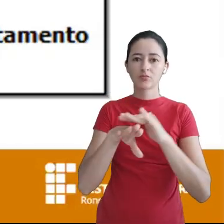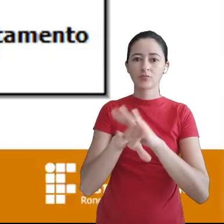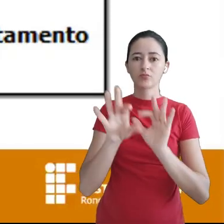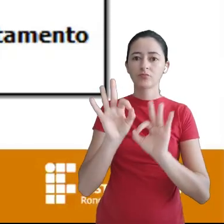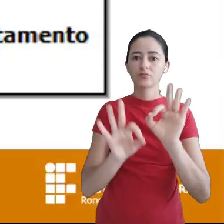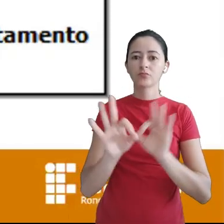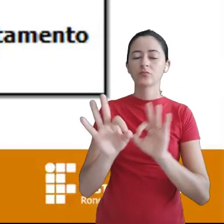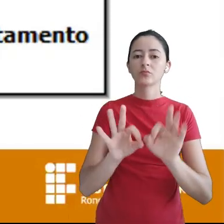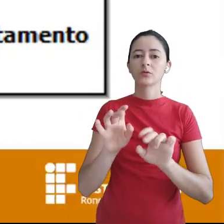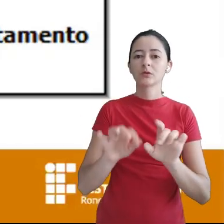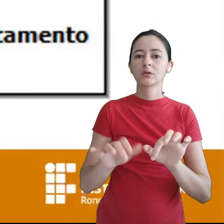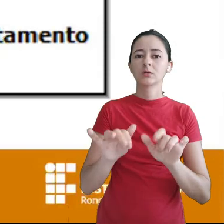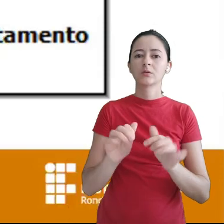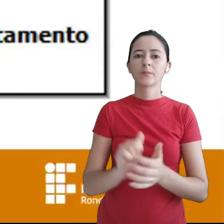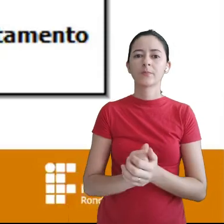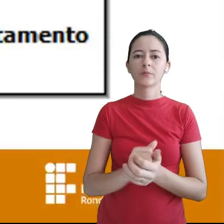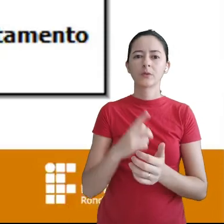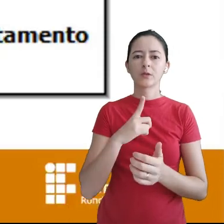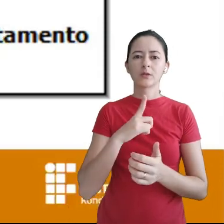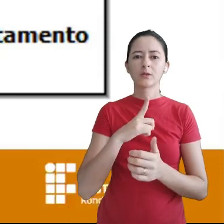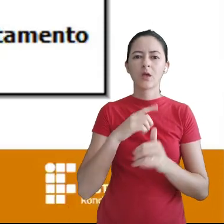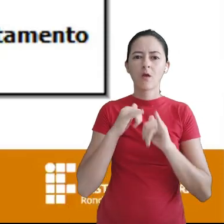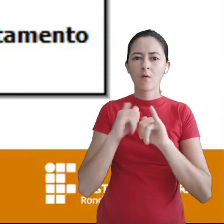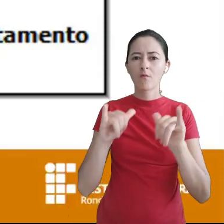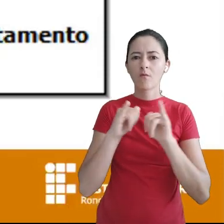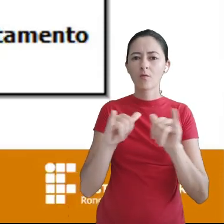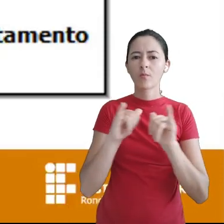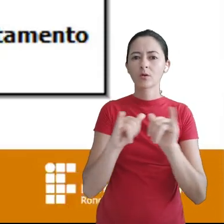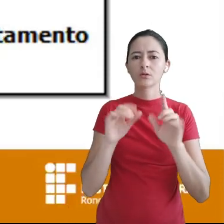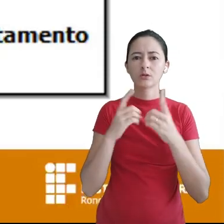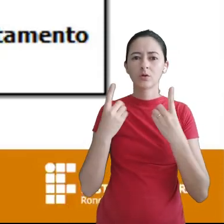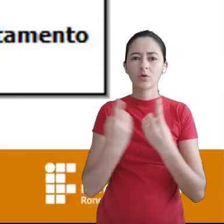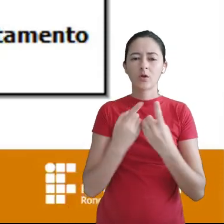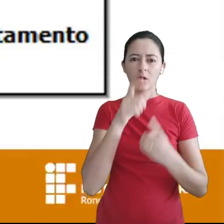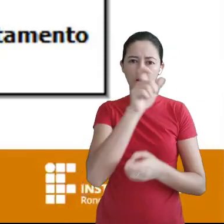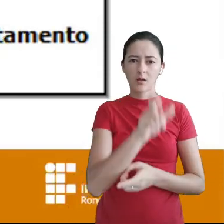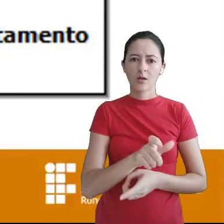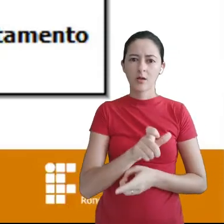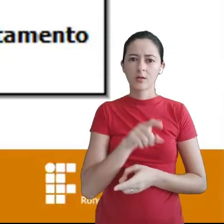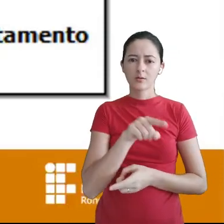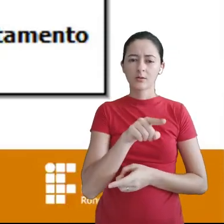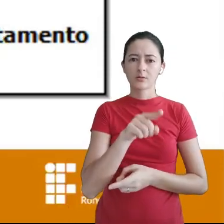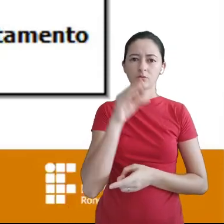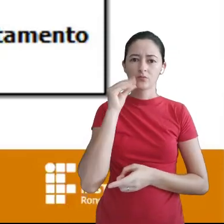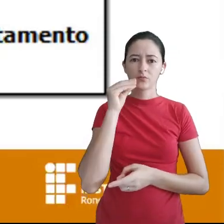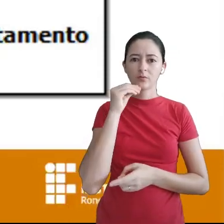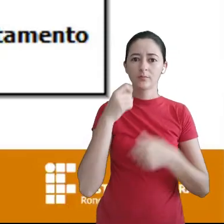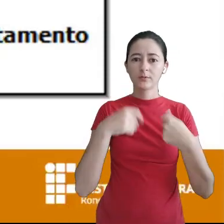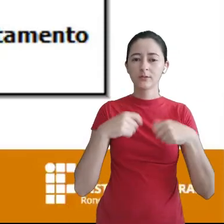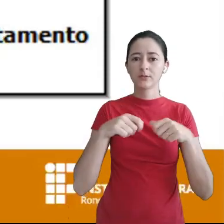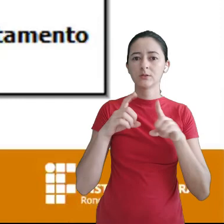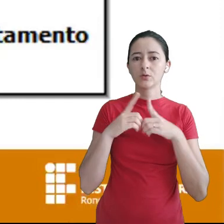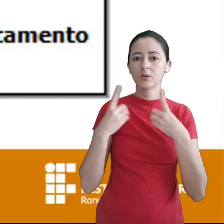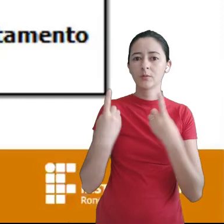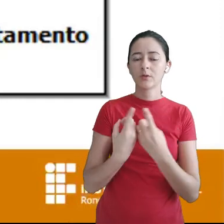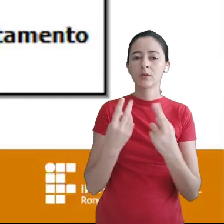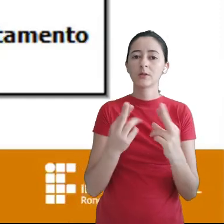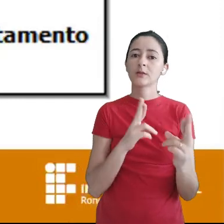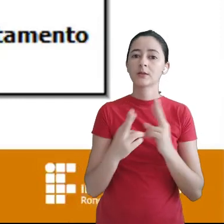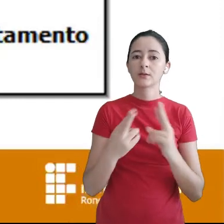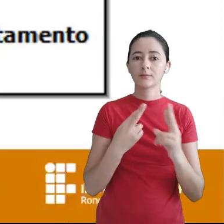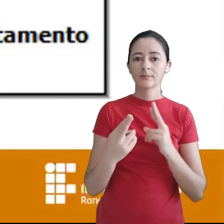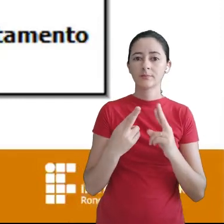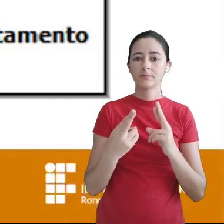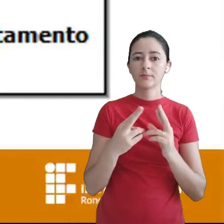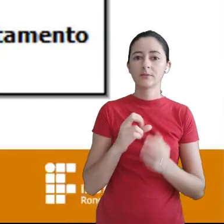na tabela funcionário. Para que ele exista lá. Ele tem que vir com a informação de departamento? É importante que o funcionário